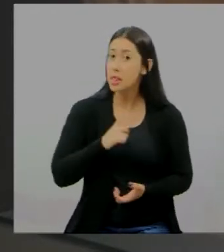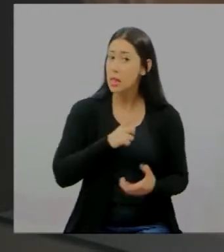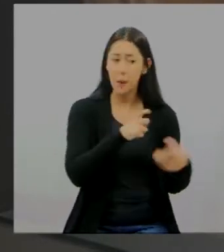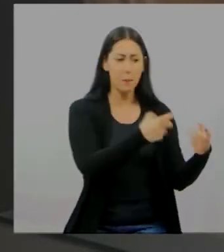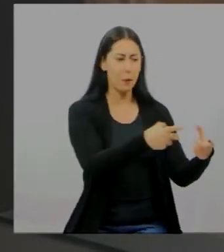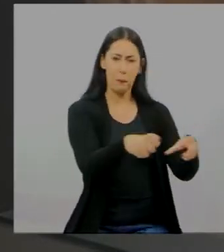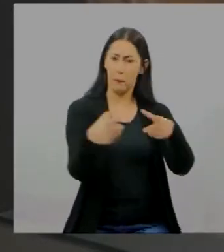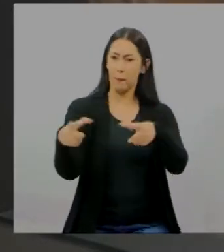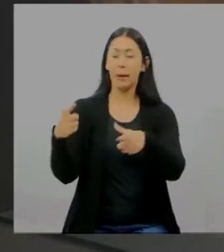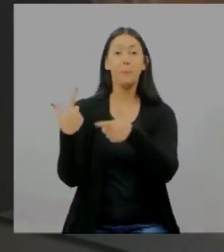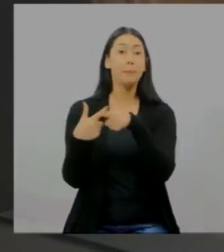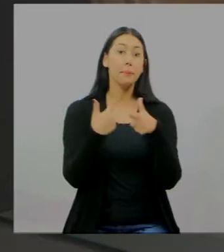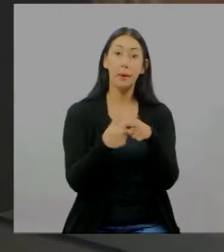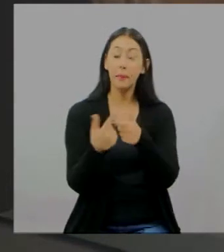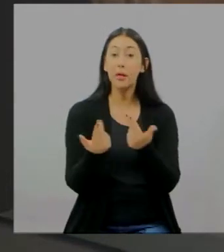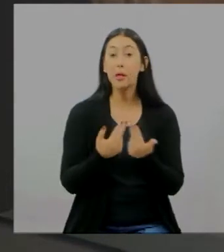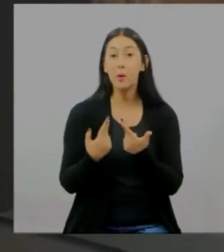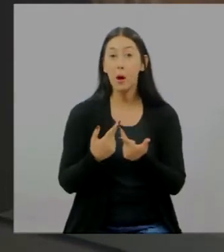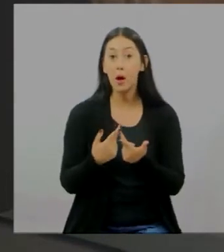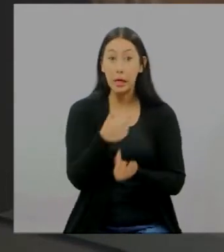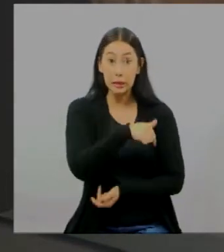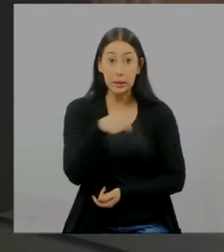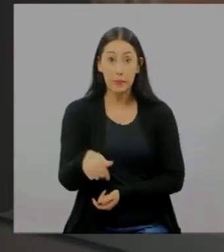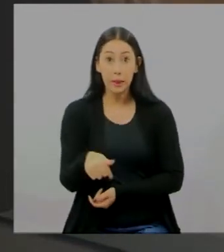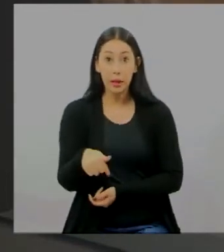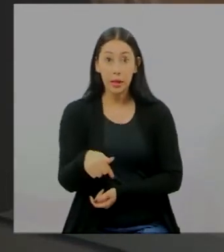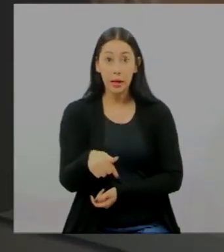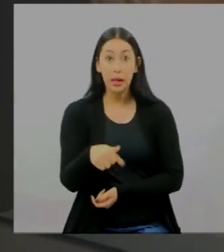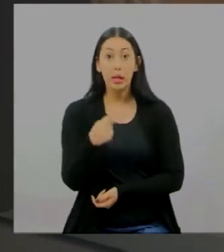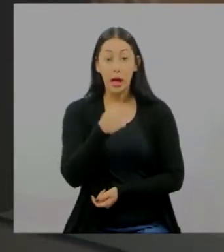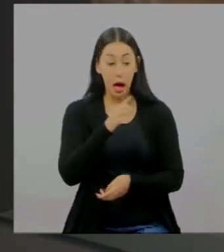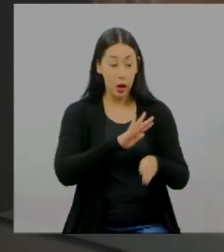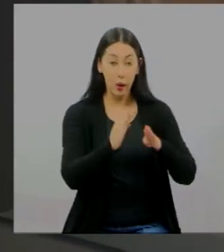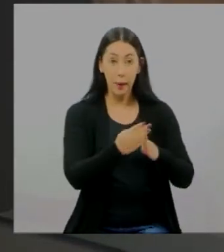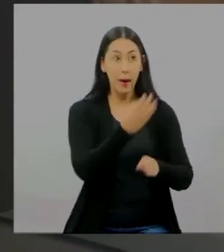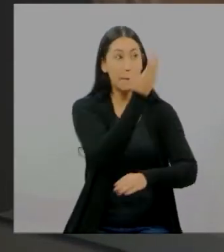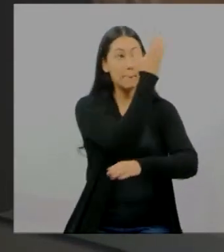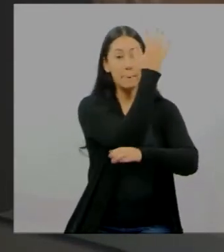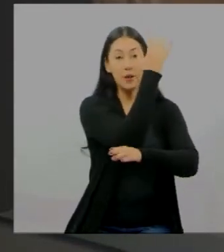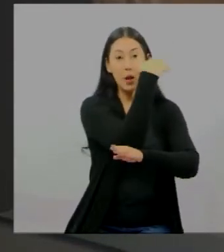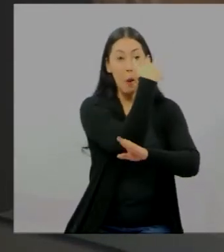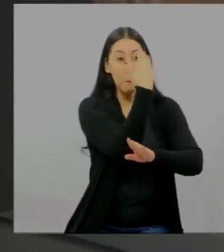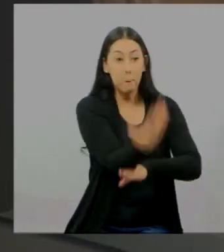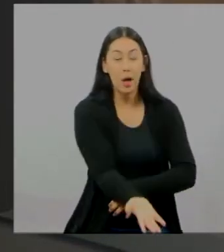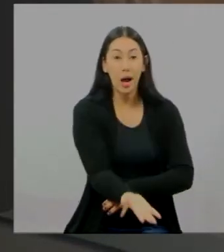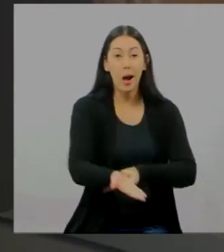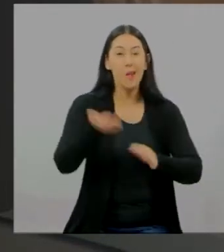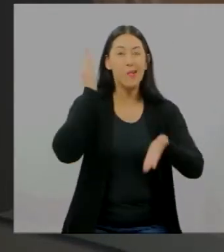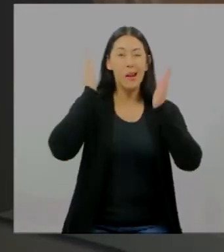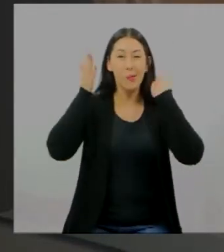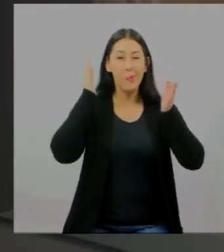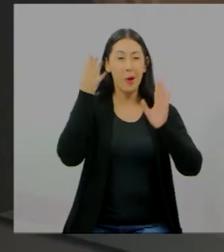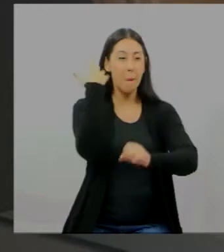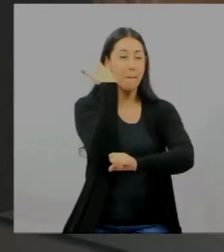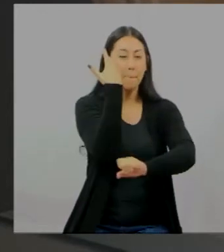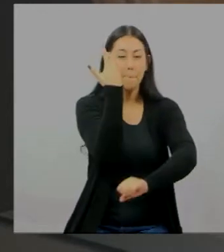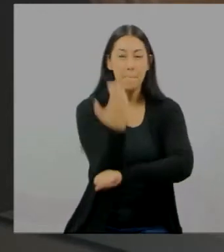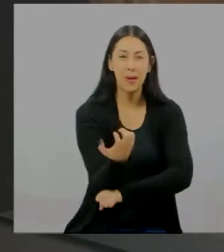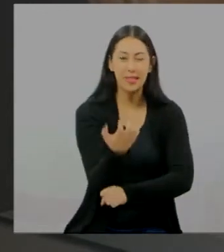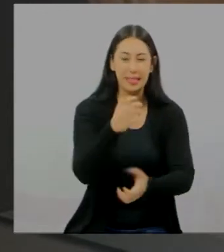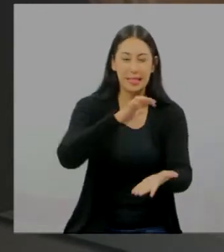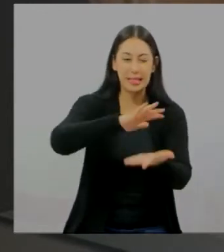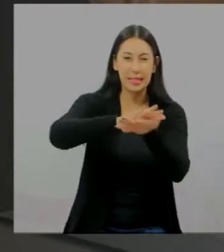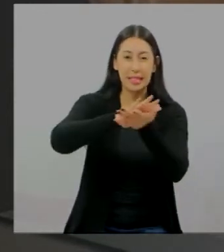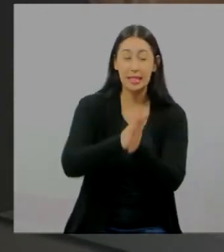muito problema. E essa semana caiu mais uma vez no Paraíso um poste em cima de um caminhão lá que interditou todo o trecho com um